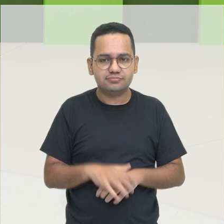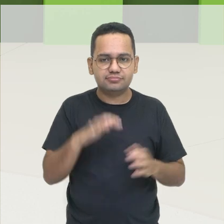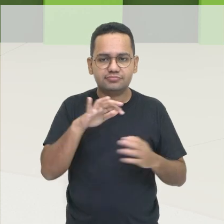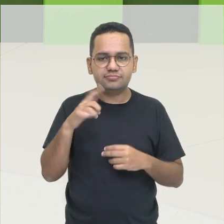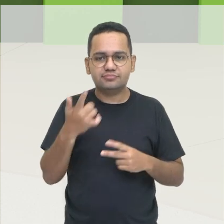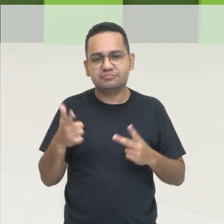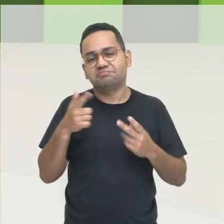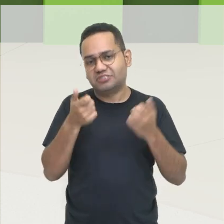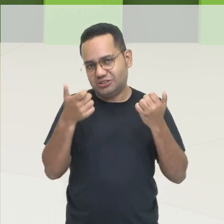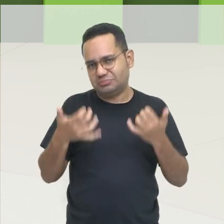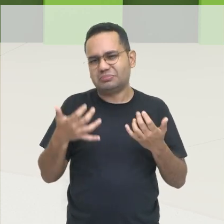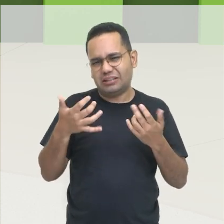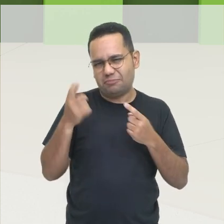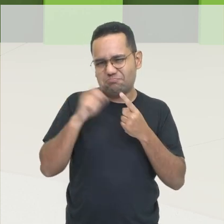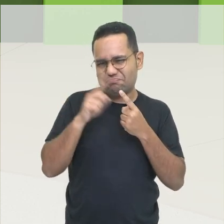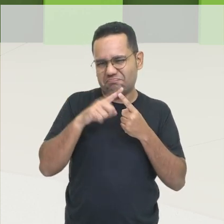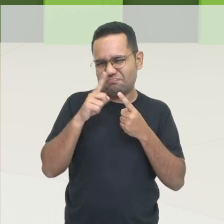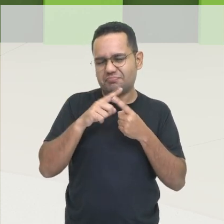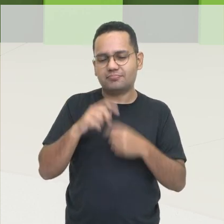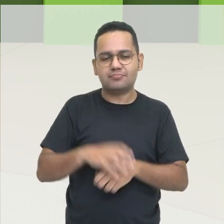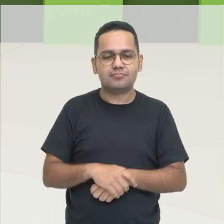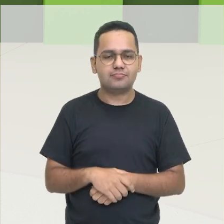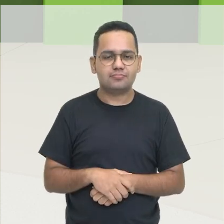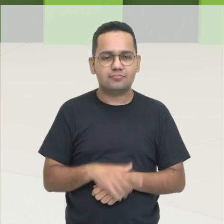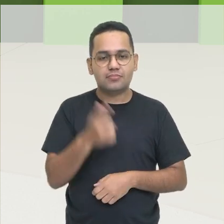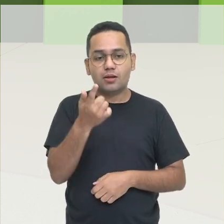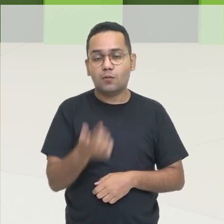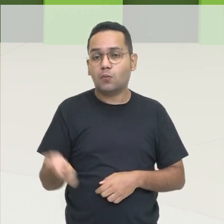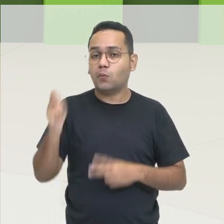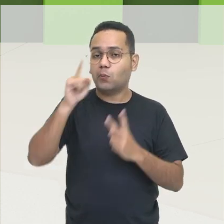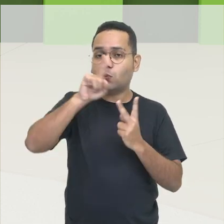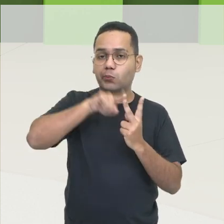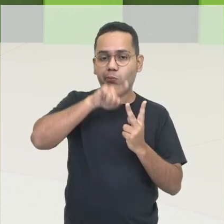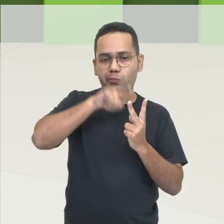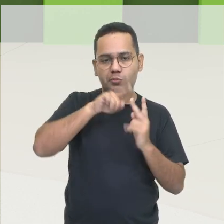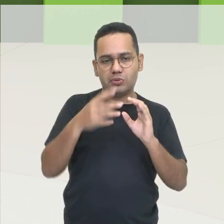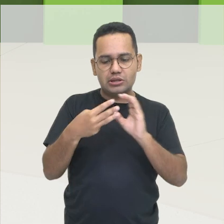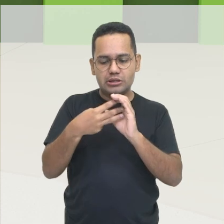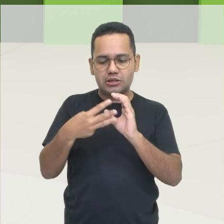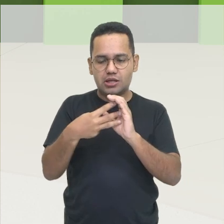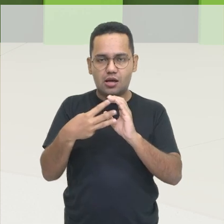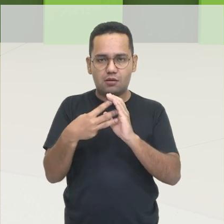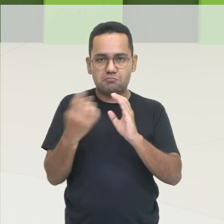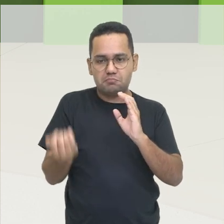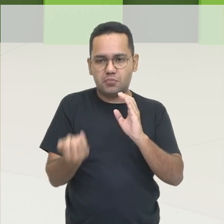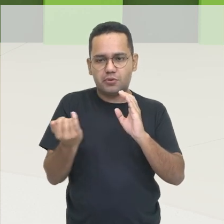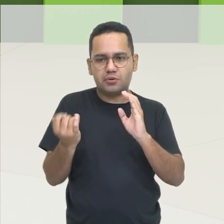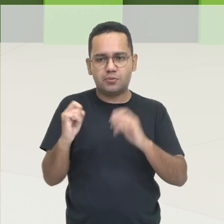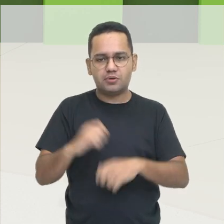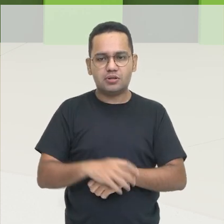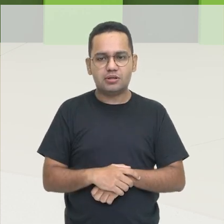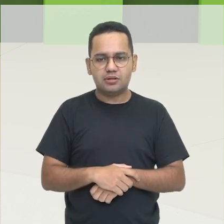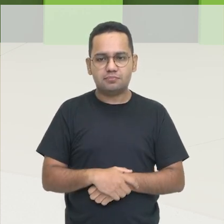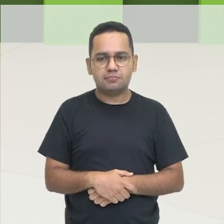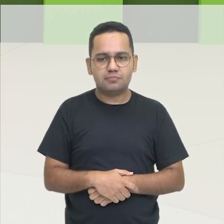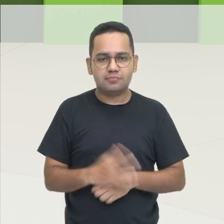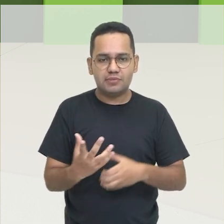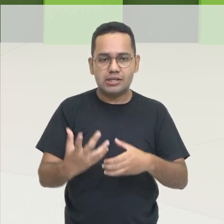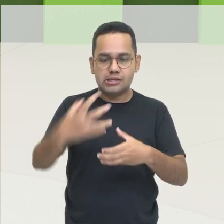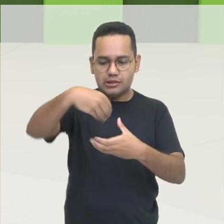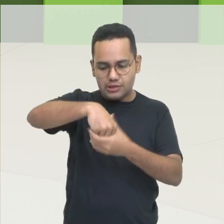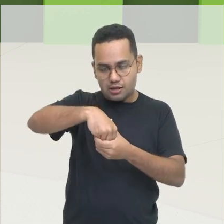de membrana plasmática, mas nós também temos uma outra parte da célula que é muito importante, que é essa parte que